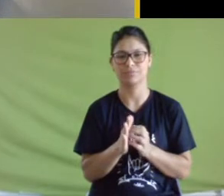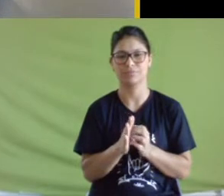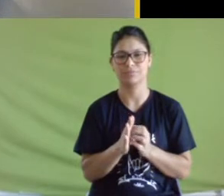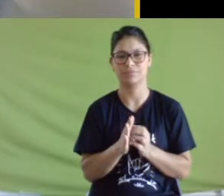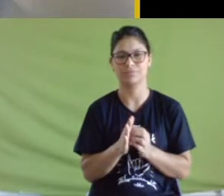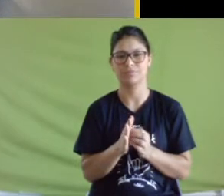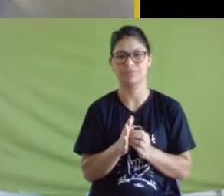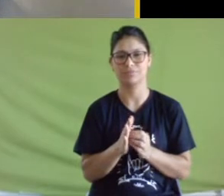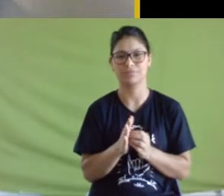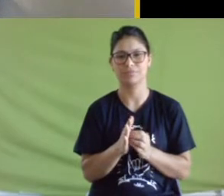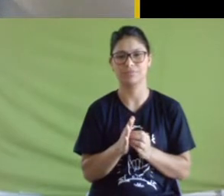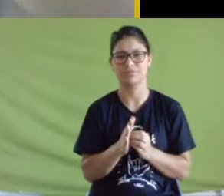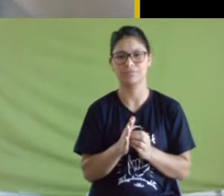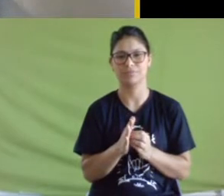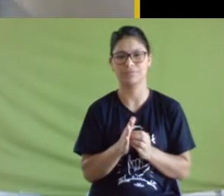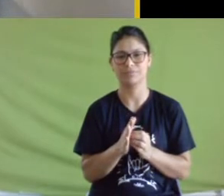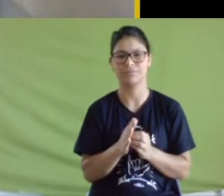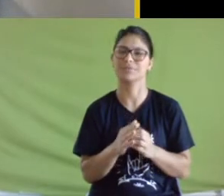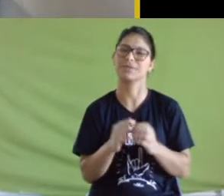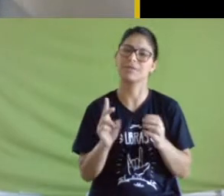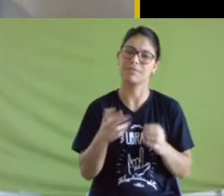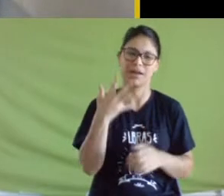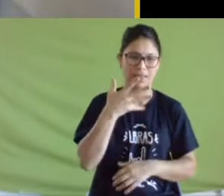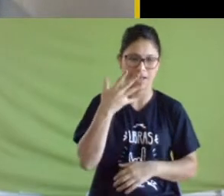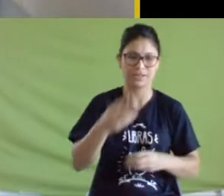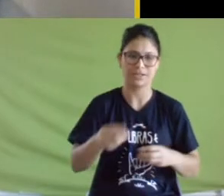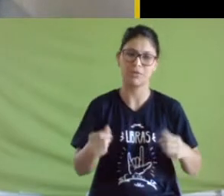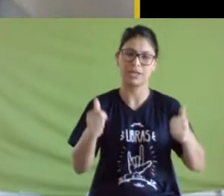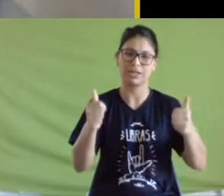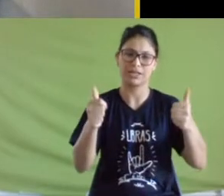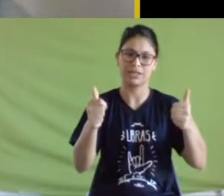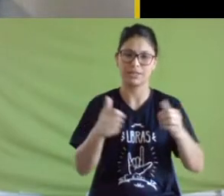isso reflete certamente a qualidade, né,